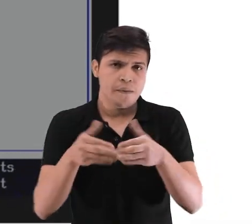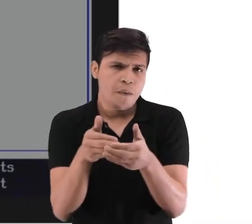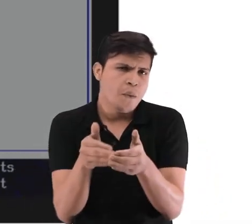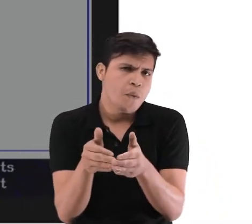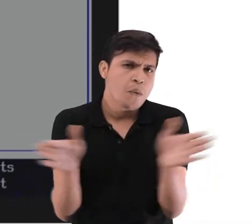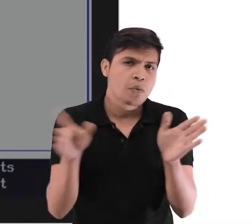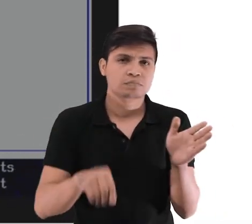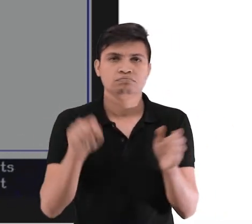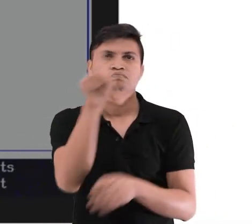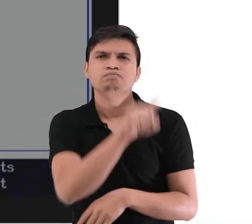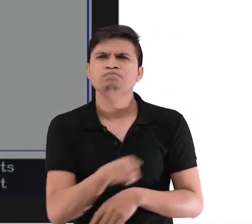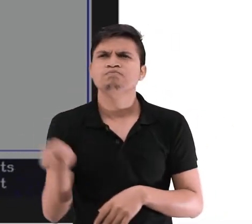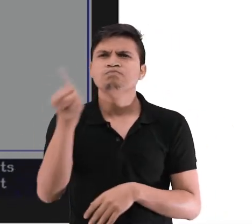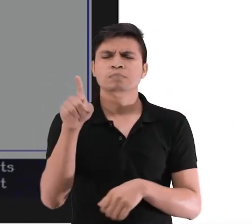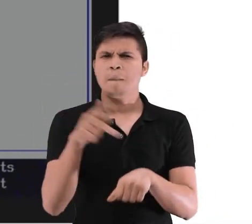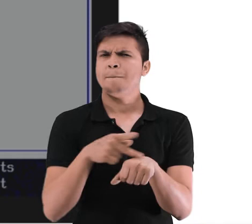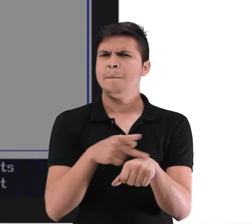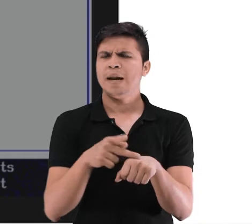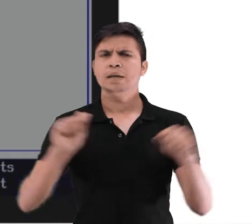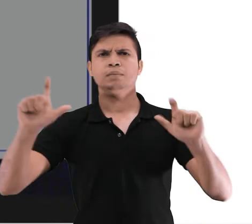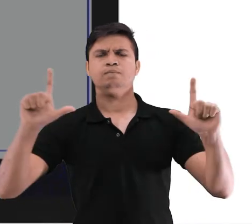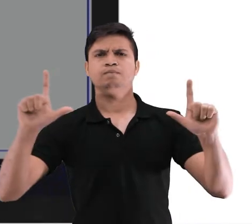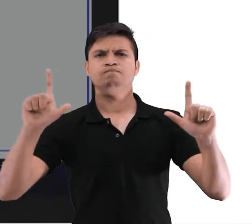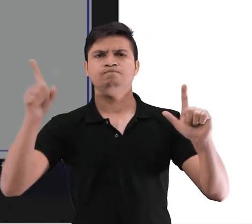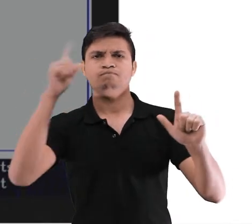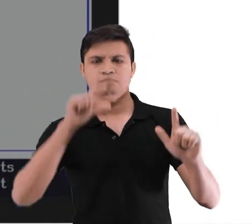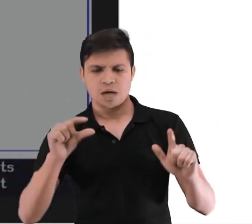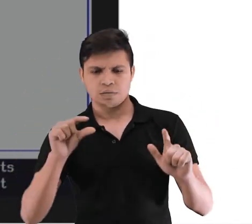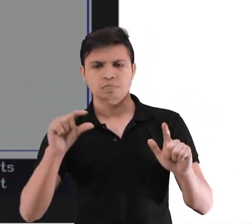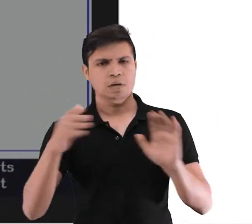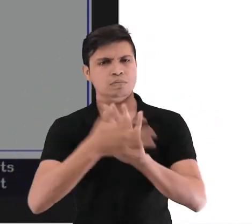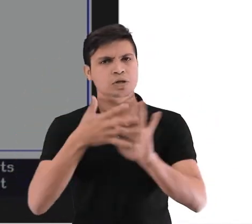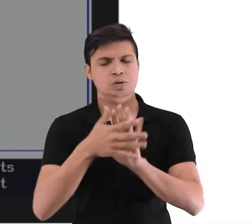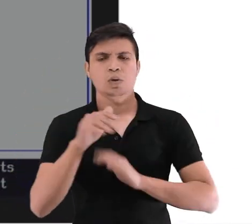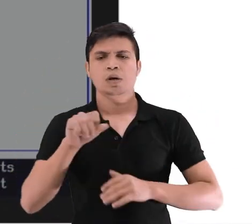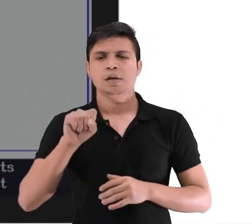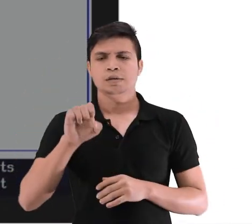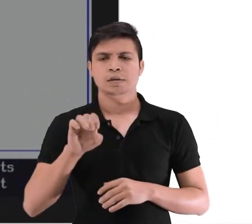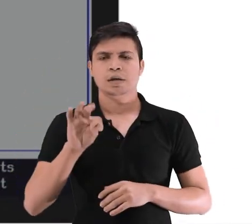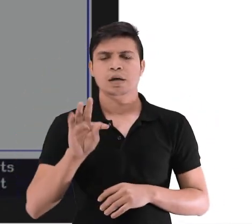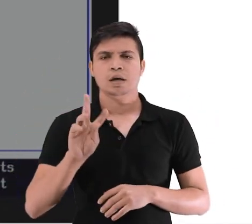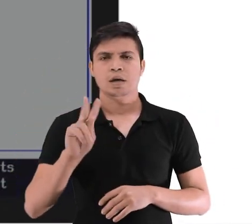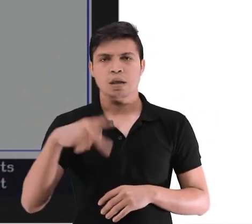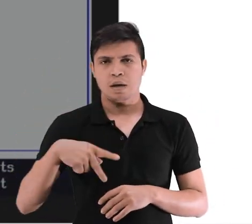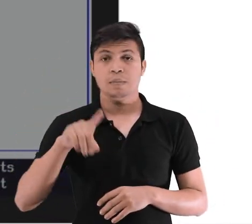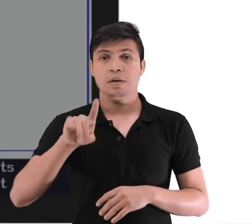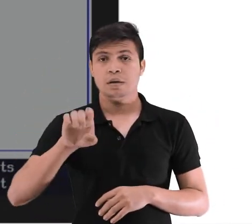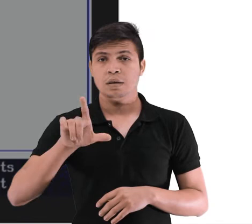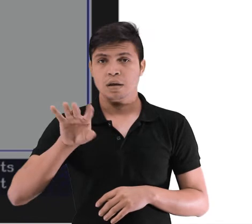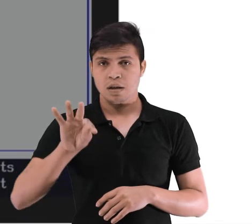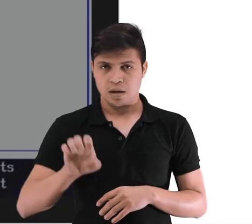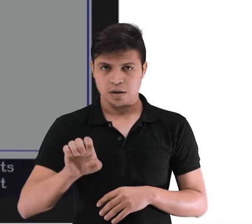tela preta e embaixo vai aparecer uma mensagem: Setup Delete. Aí você vai